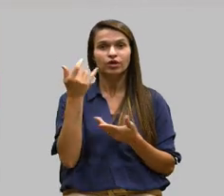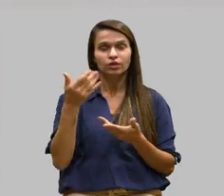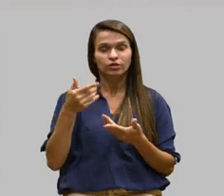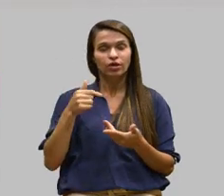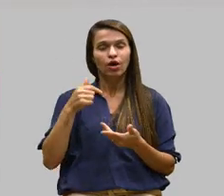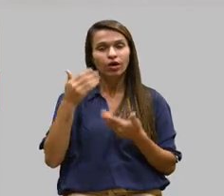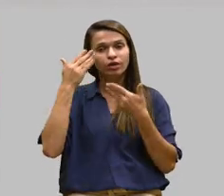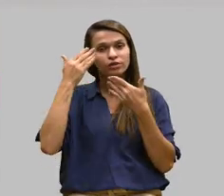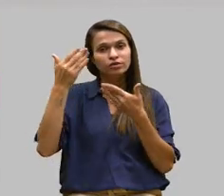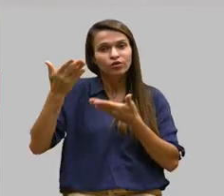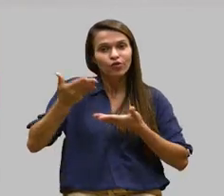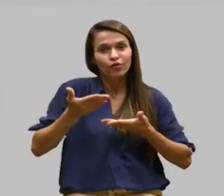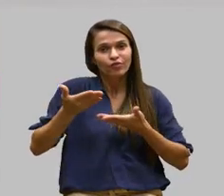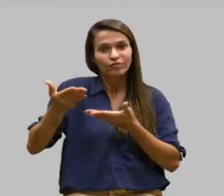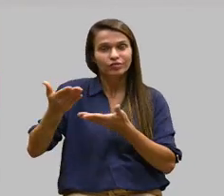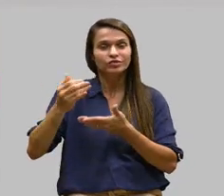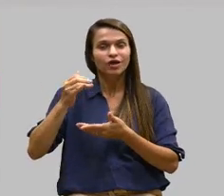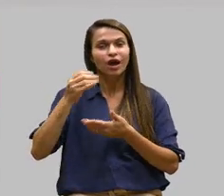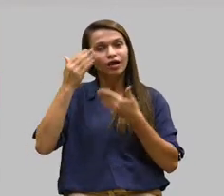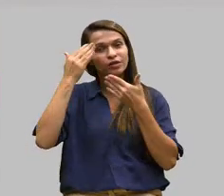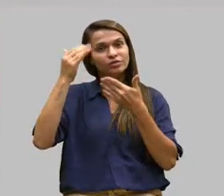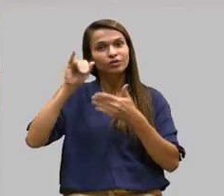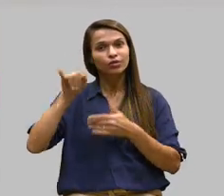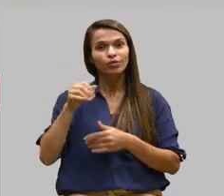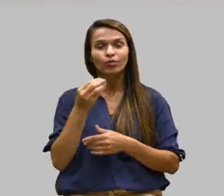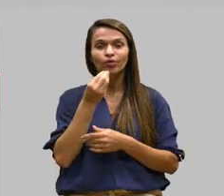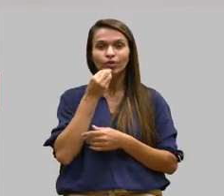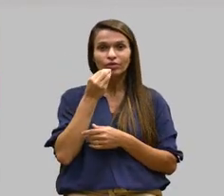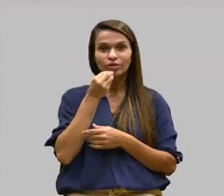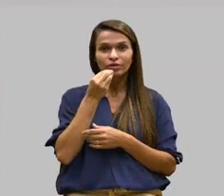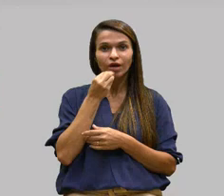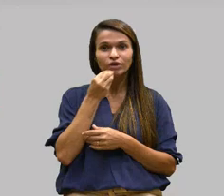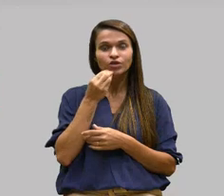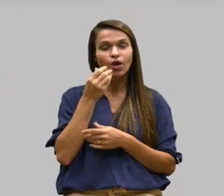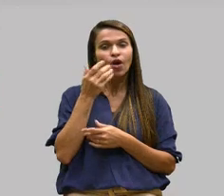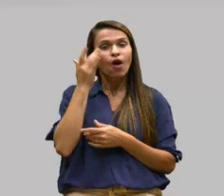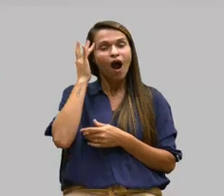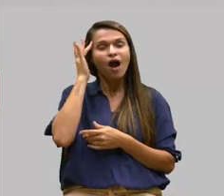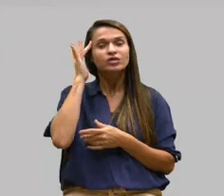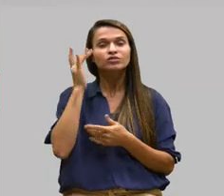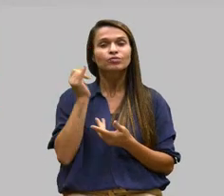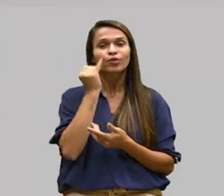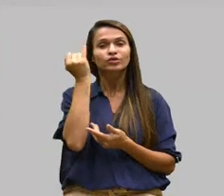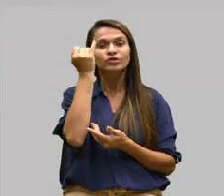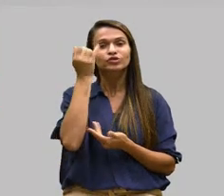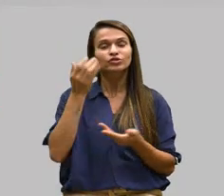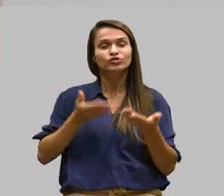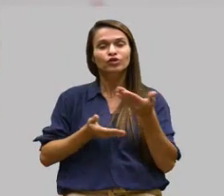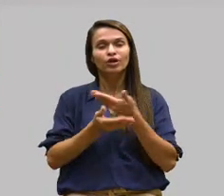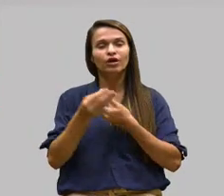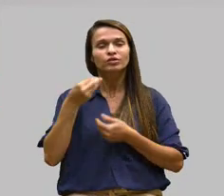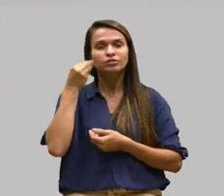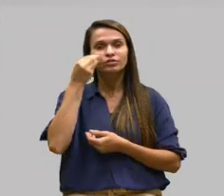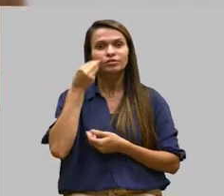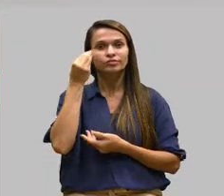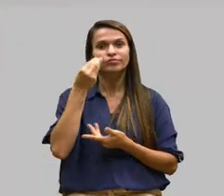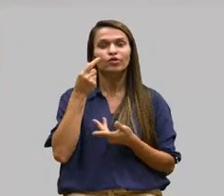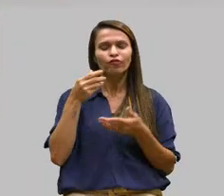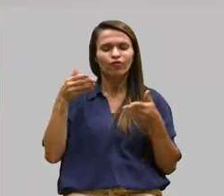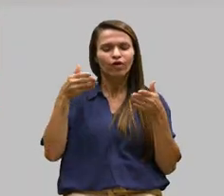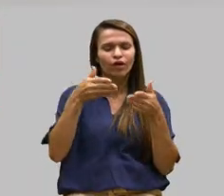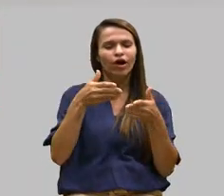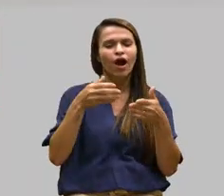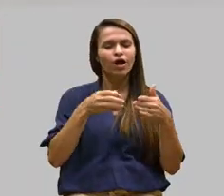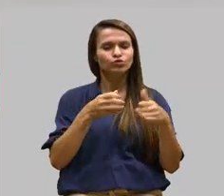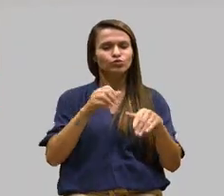agradecendo a ser essa oportunidade que eu acho importante a gente trocar um pouco as experiências abastecer o setor as pessoas que